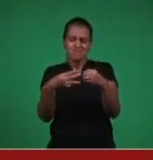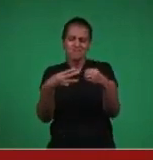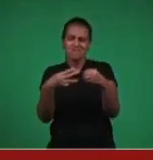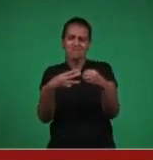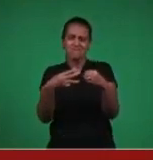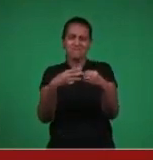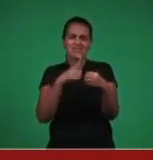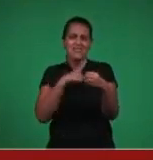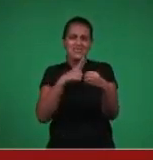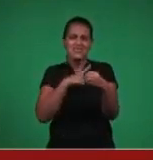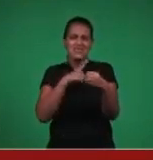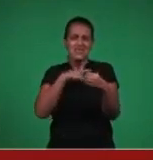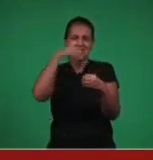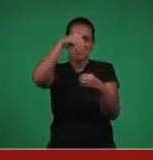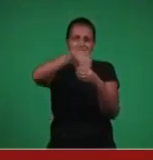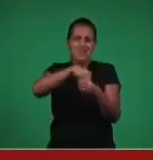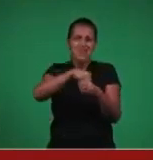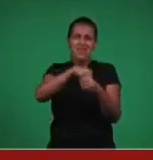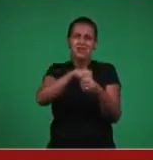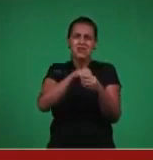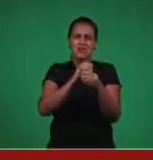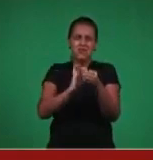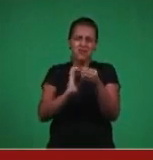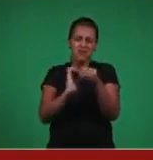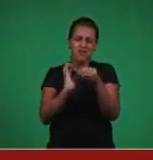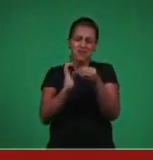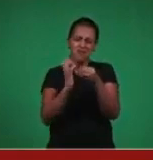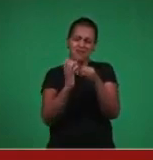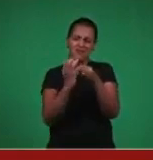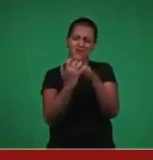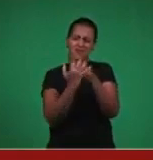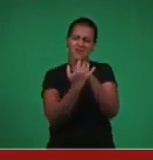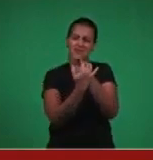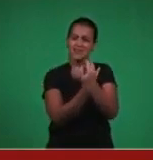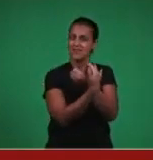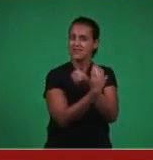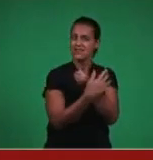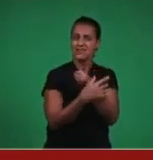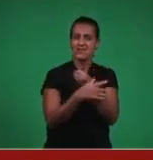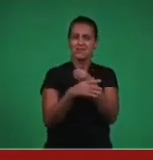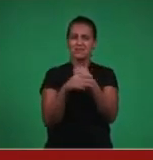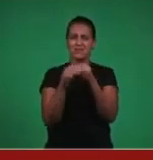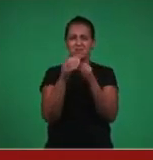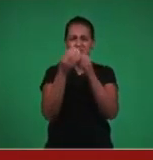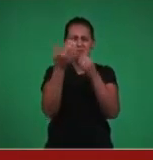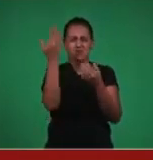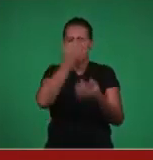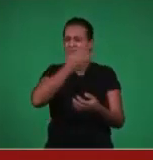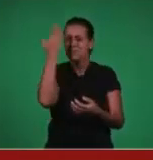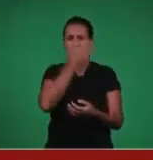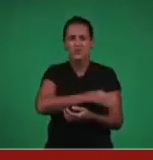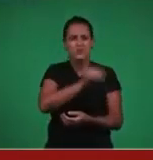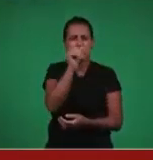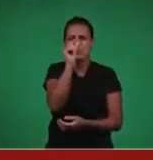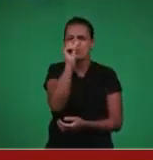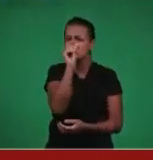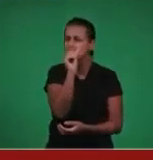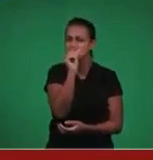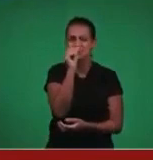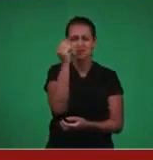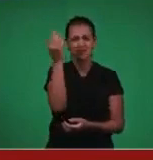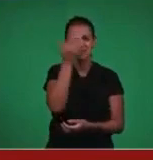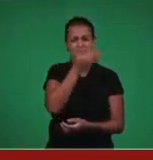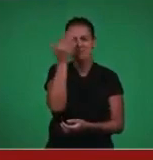interações dentro dela, que fica difícil de imaginarmos como pode algo tão microscópico, tão pequeno, que nós não enxergamos a olho